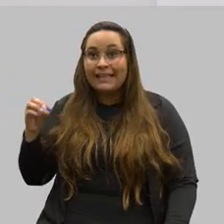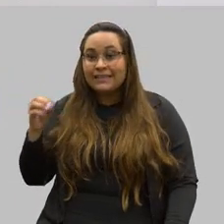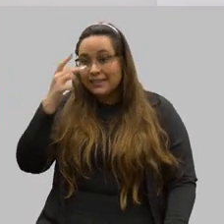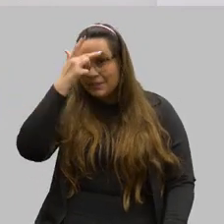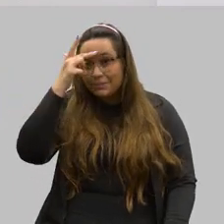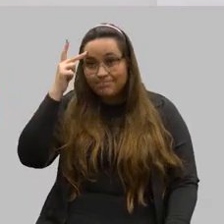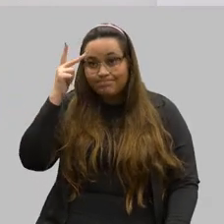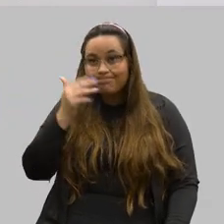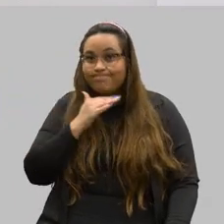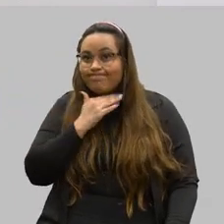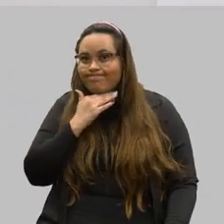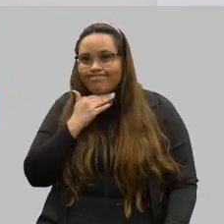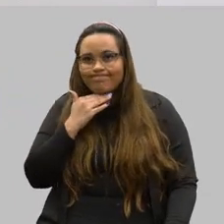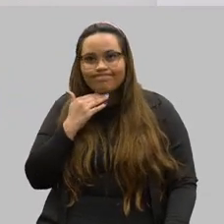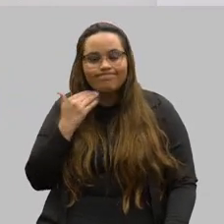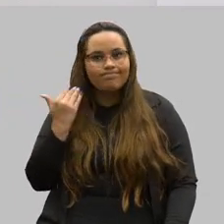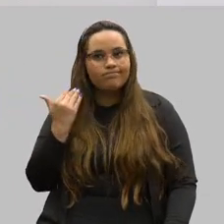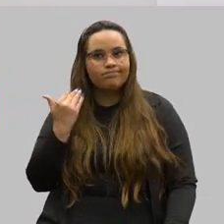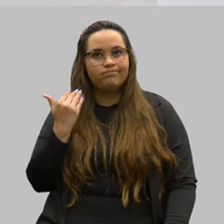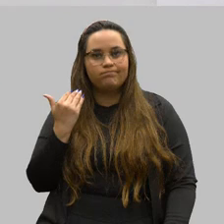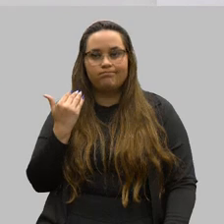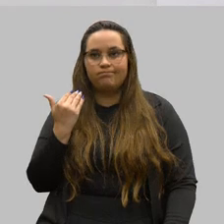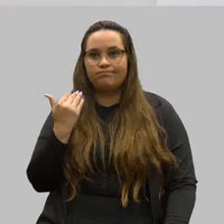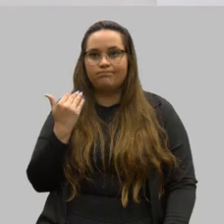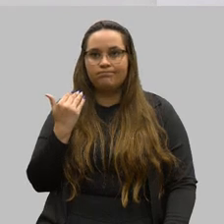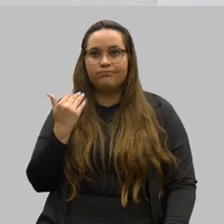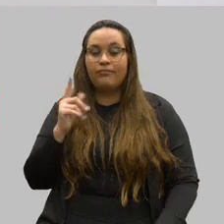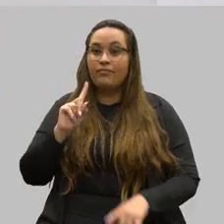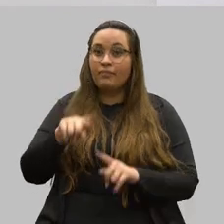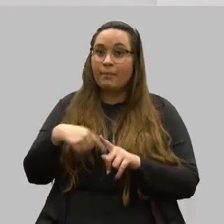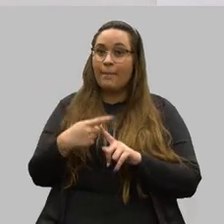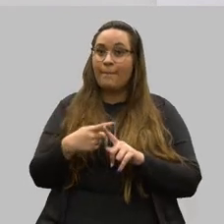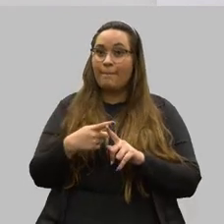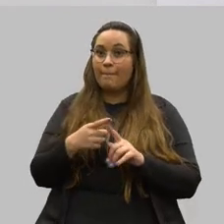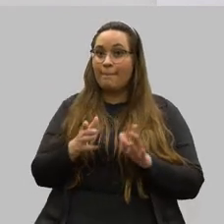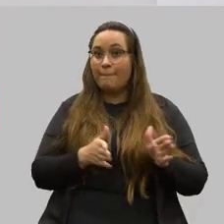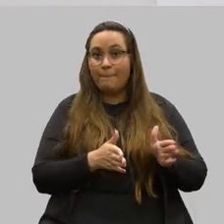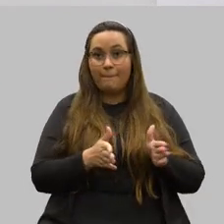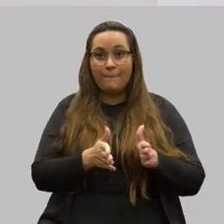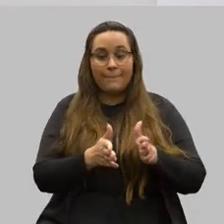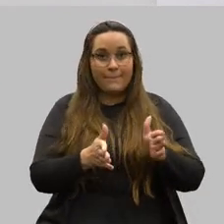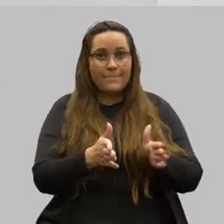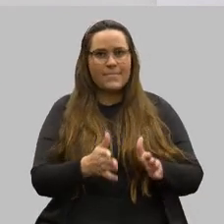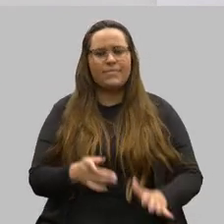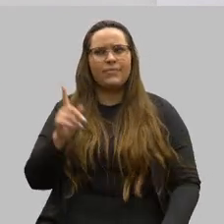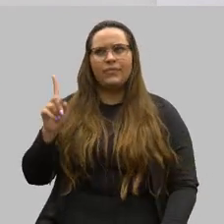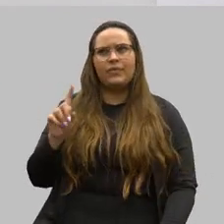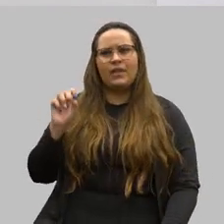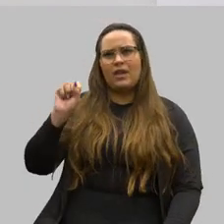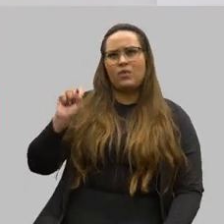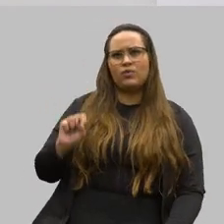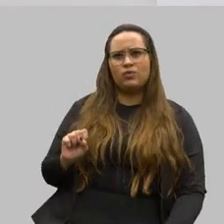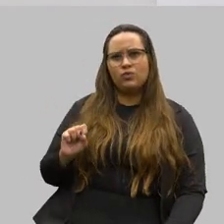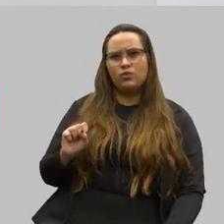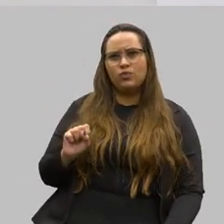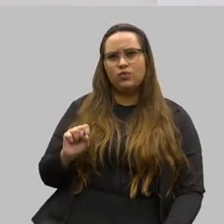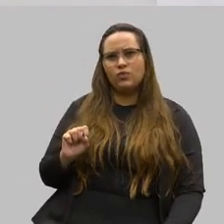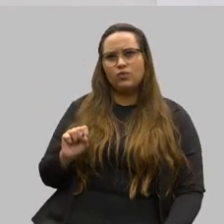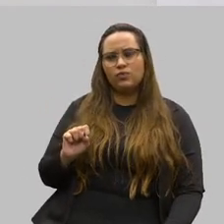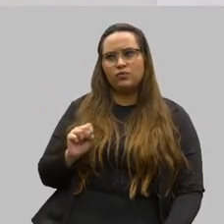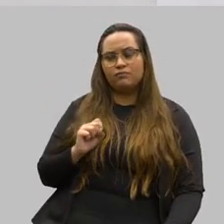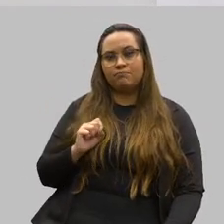bacias completamente comprometidas e lá no Rio Grande do Sul o Rio Grande do Sul passava até aquele momento